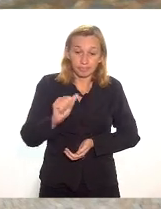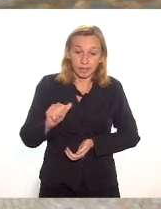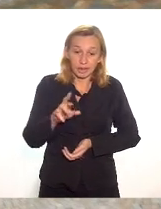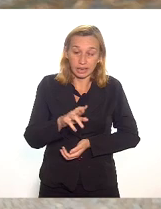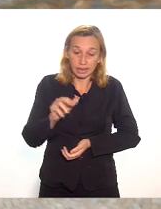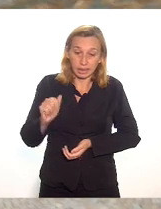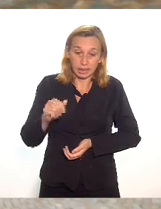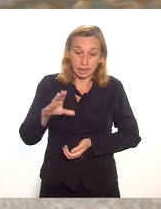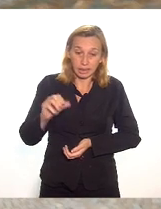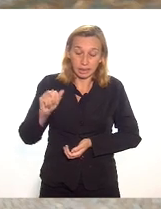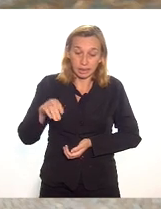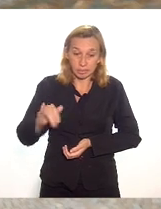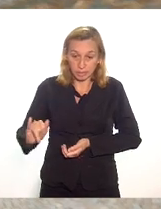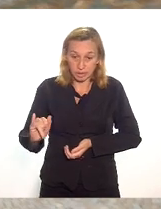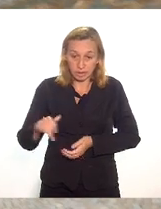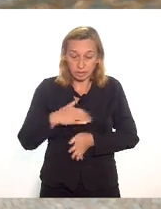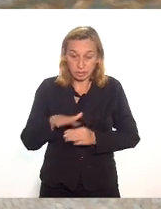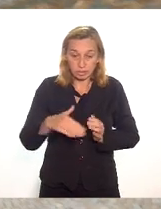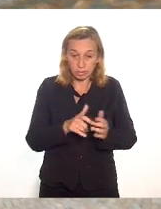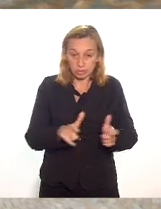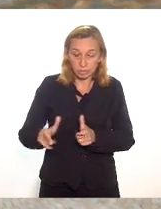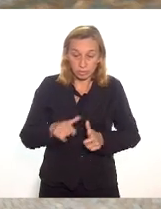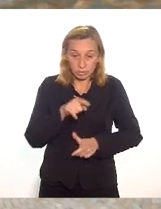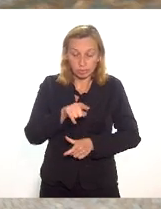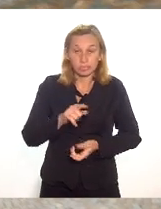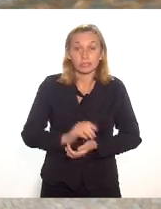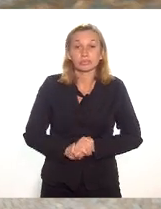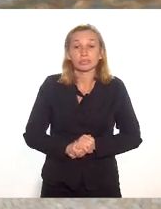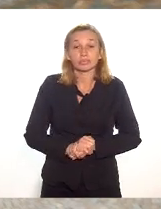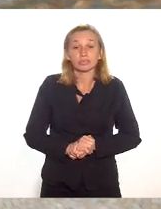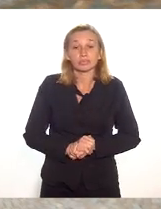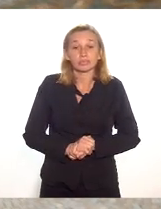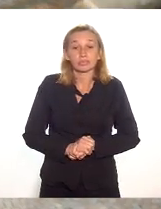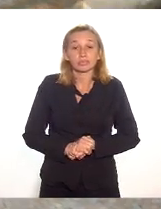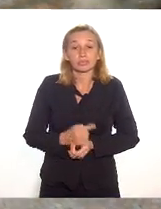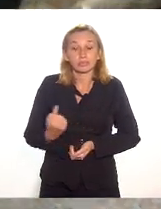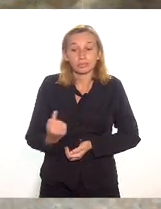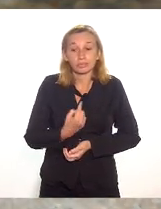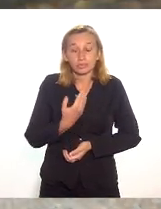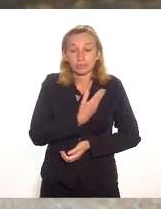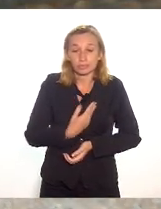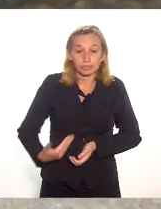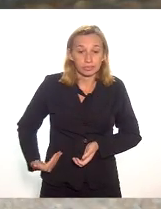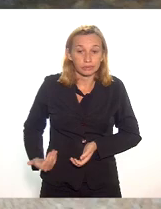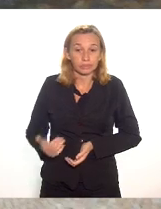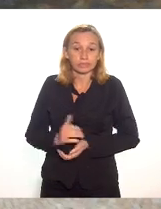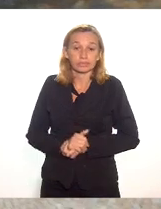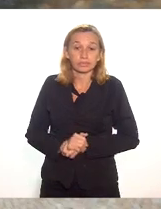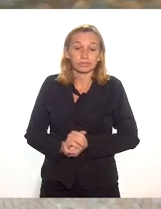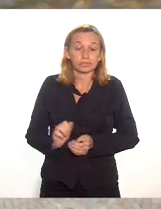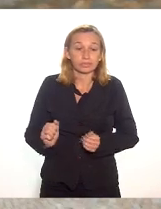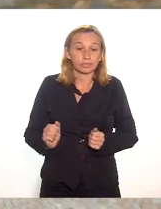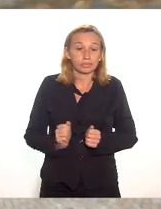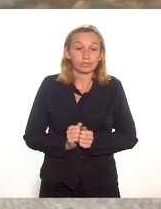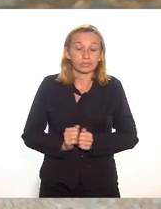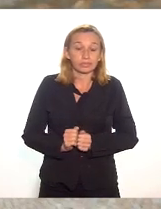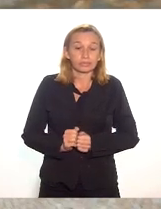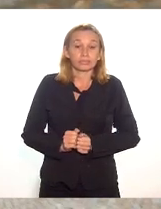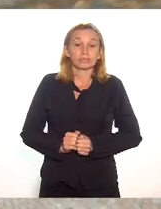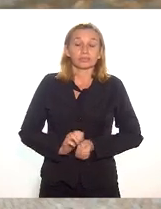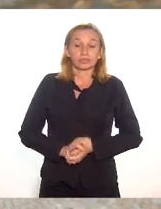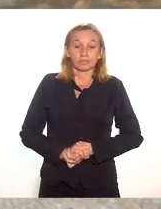de Mendes, de toda aquela nossa região ali, com o nosso governador do estado do Rio de Janeiro,